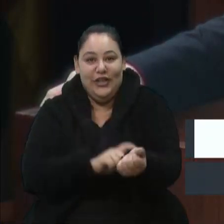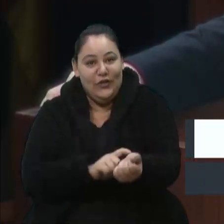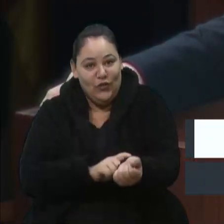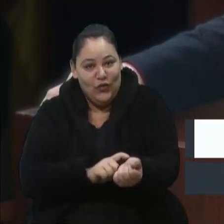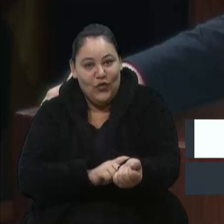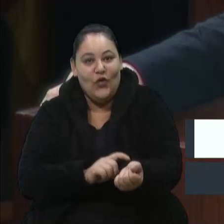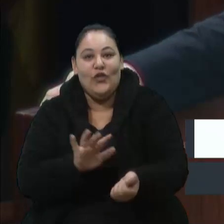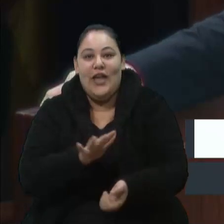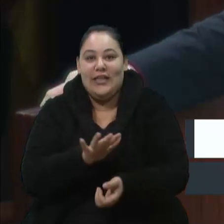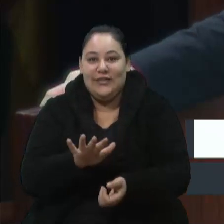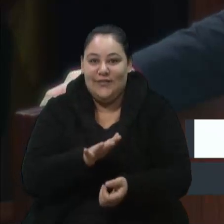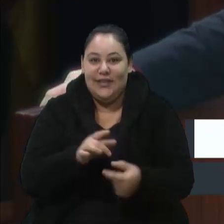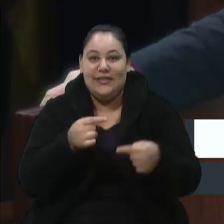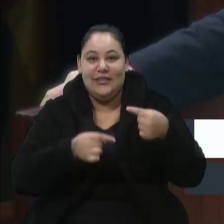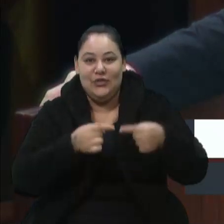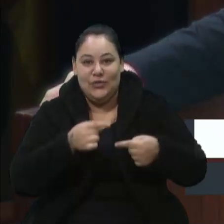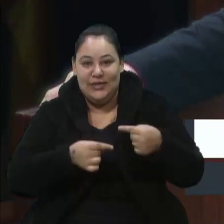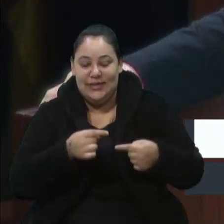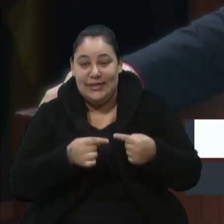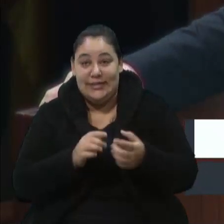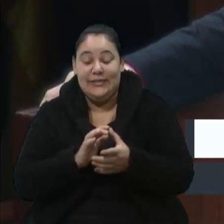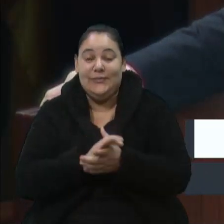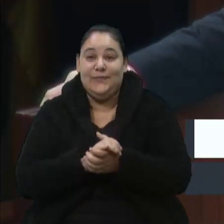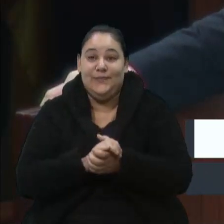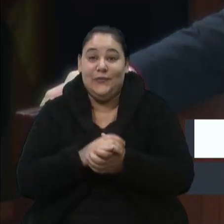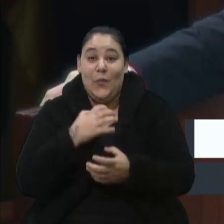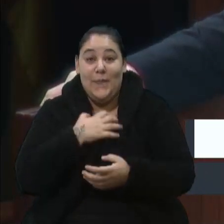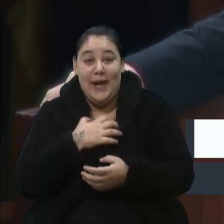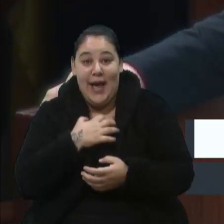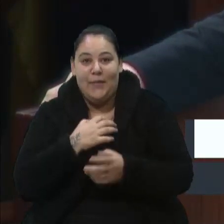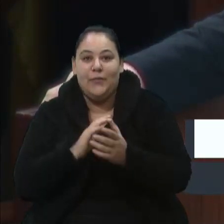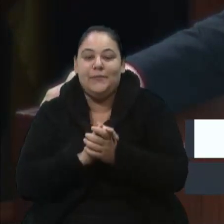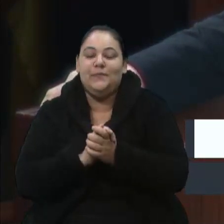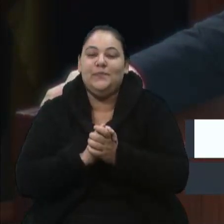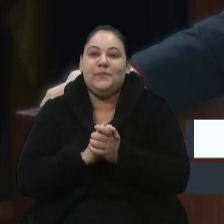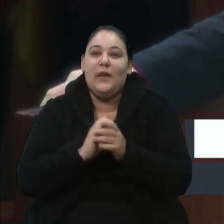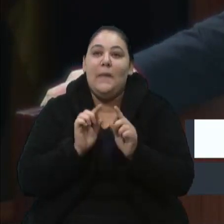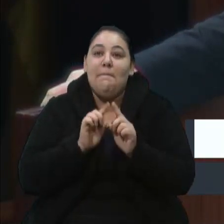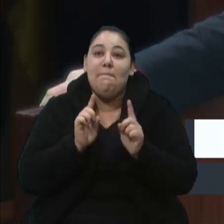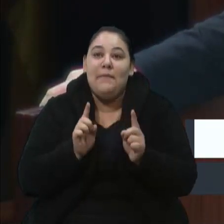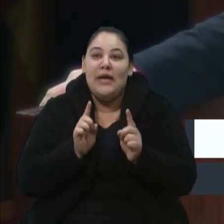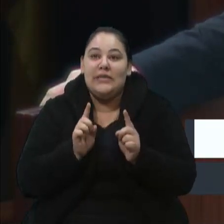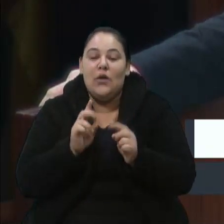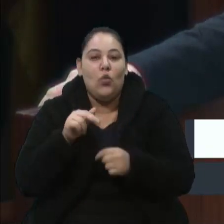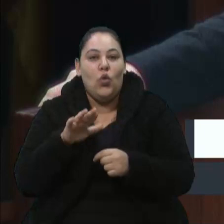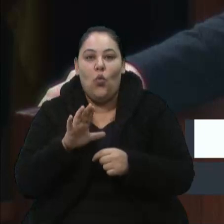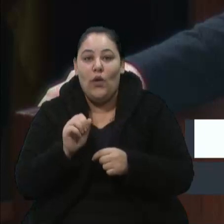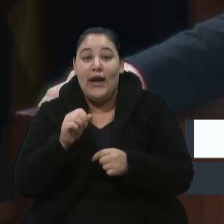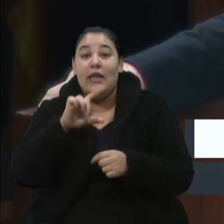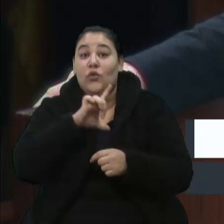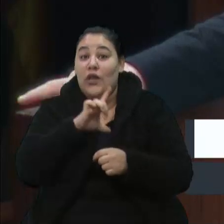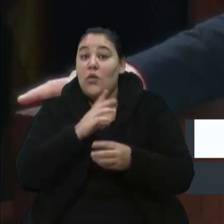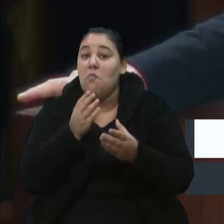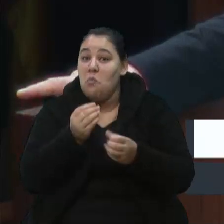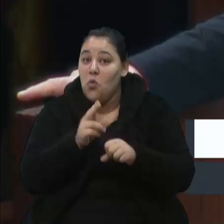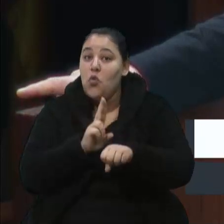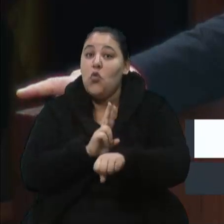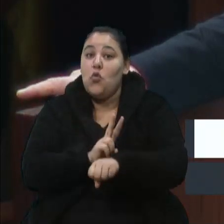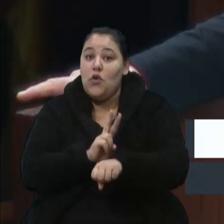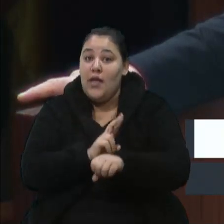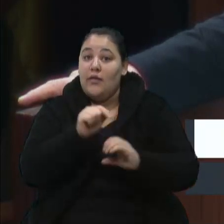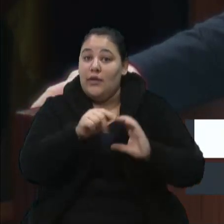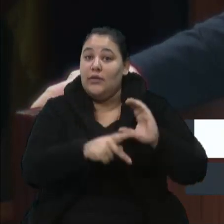vezes pelo calor do debate. Boa parte, vereador. Mas eu jamais, e uma coisa que eu zelo muito aqui pela Câmara de Vereadores,